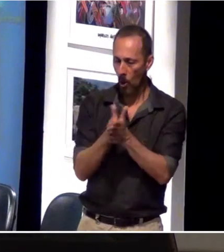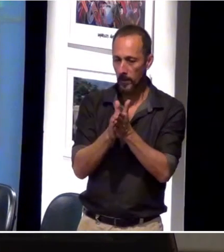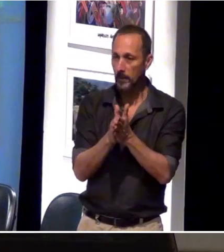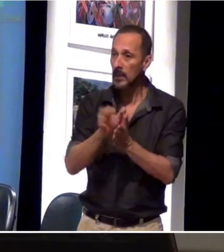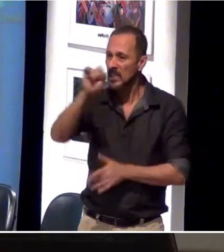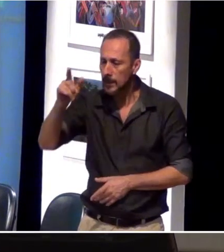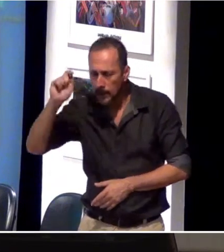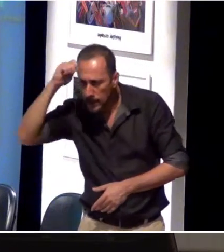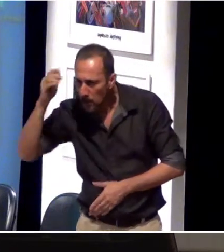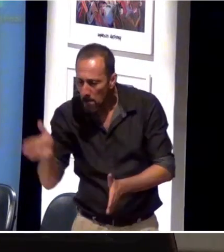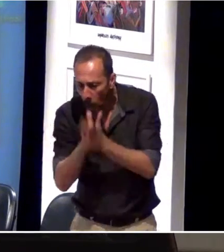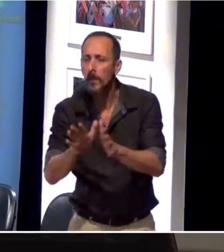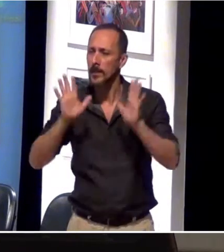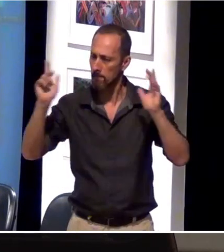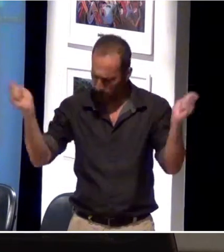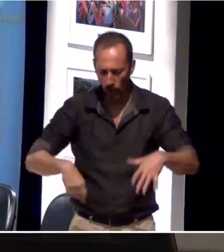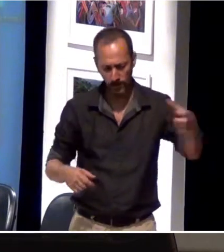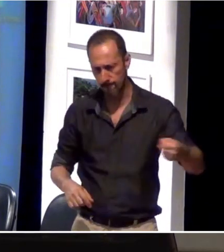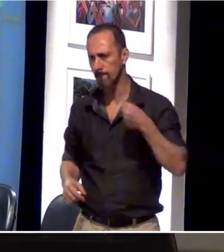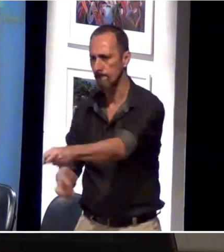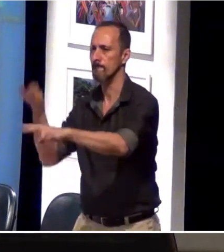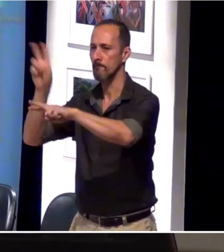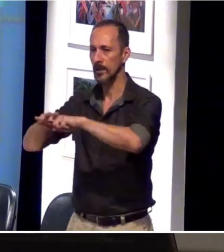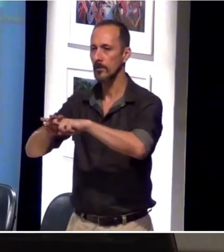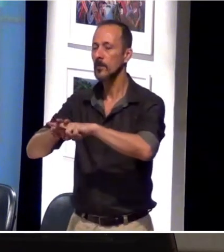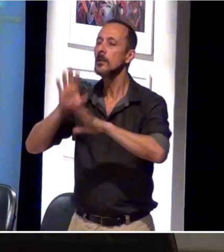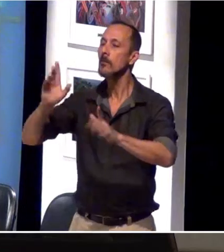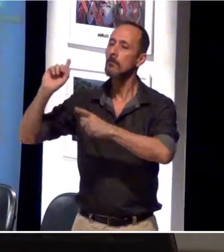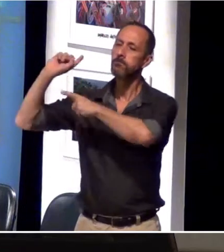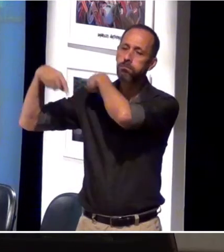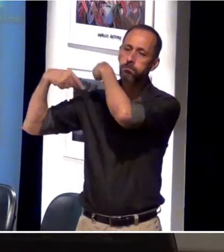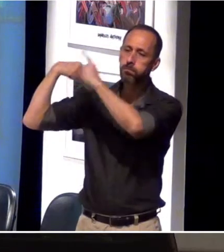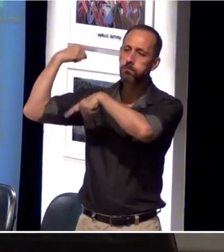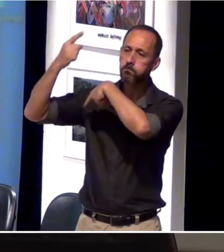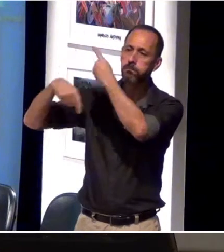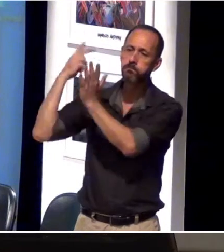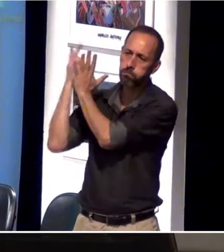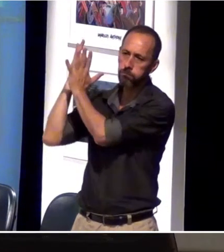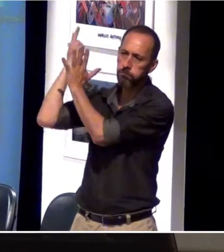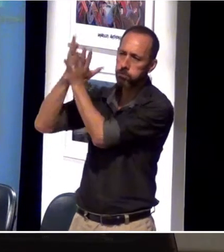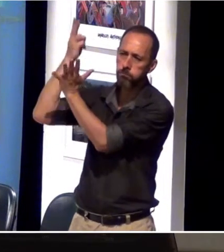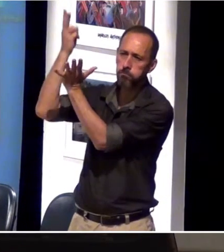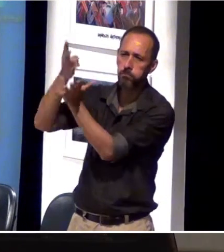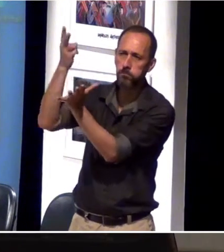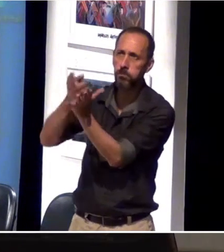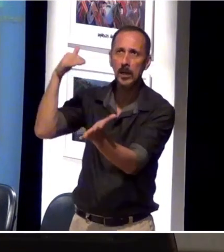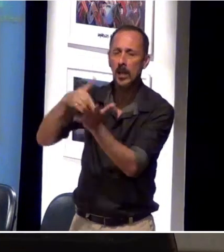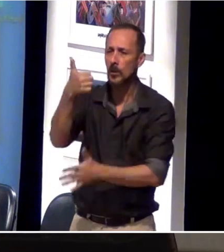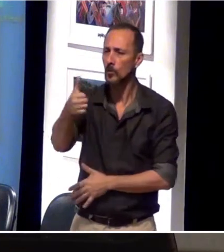encarcerado. Isso vai se reproduzir no SAM, que é o Sistema de Assistência ao Menor, já em